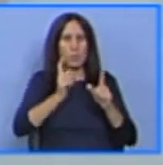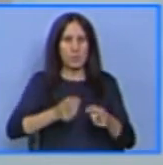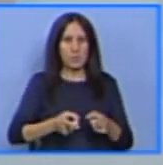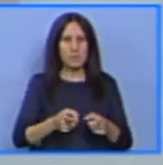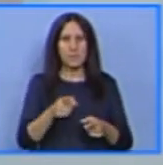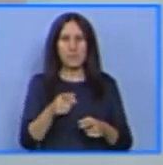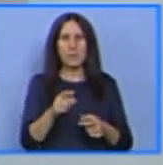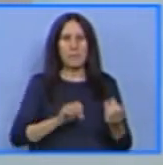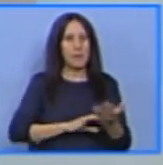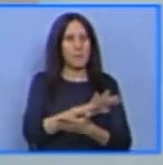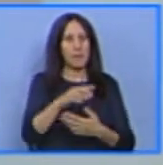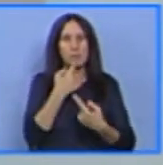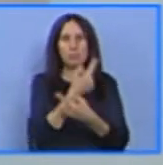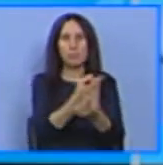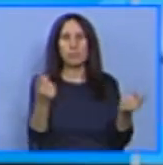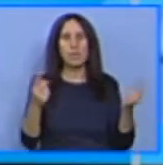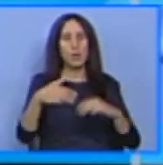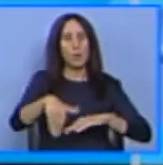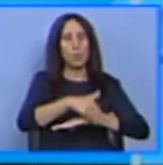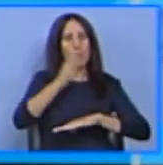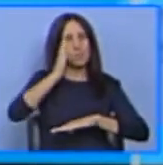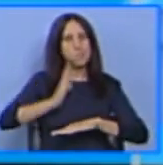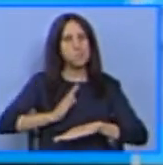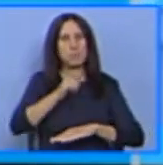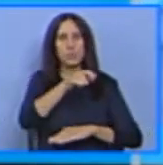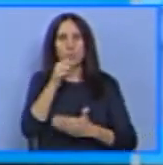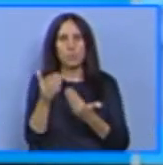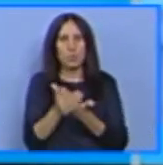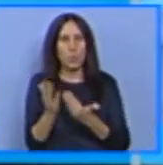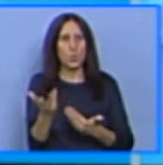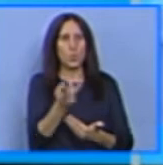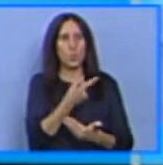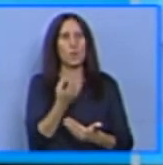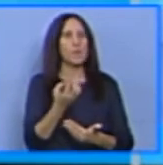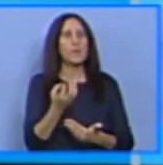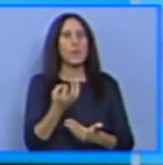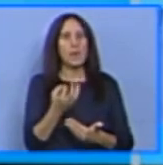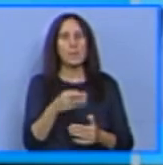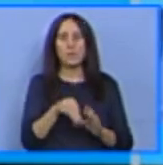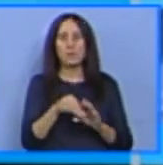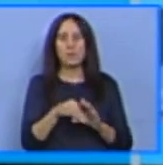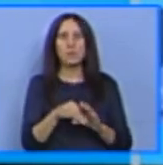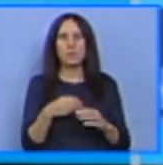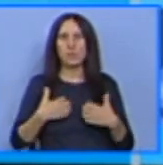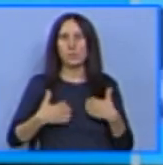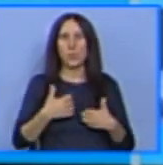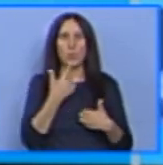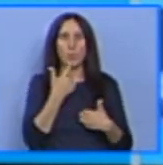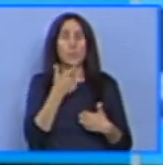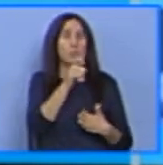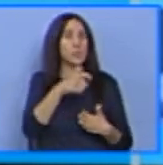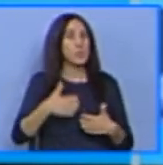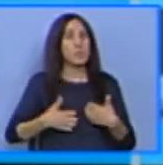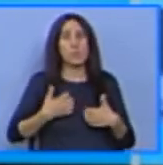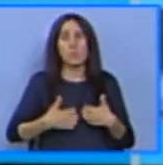é declarado o estado de sítio, é colocada a tropa na rua, há uma série de mortos. Portanto, é de facto um contexto de grande desespero. E, portanto, as pessoas de facto estão